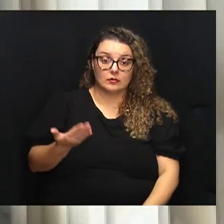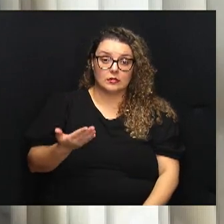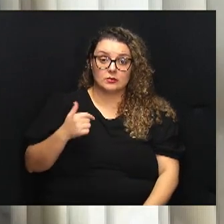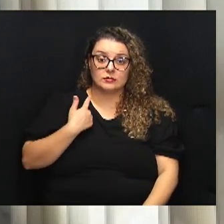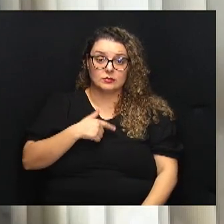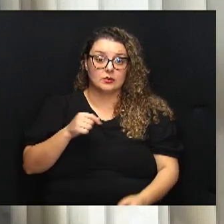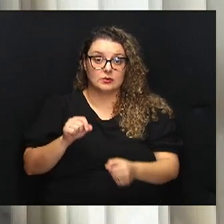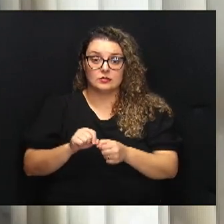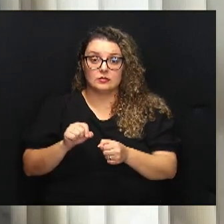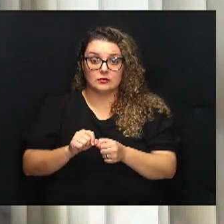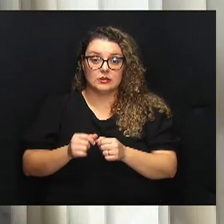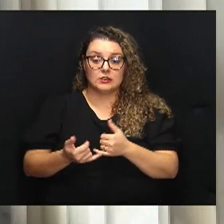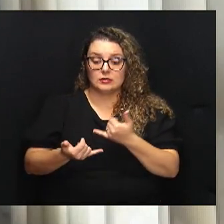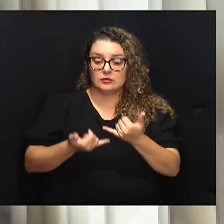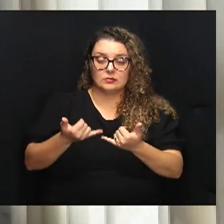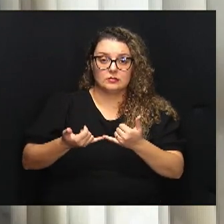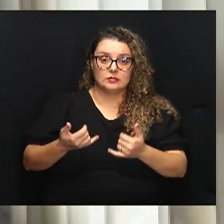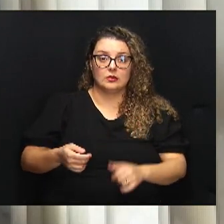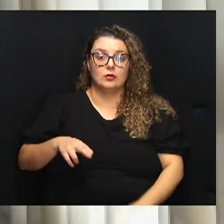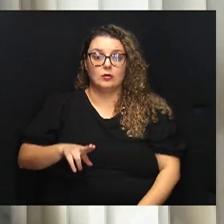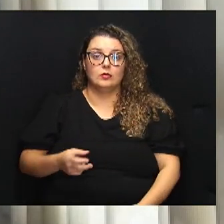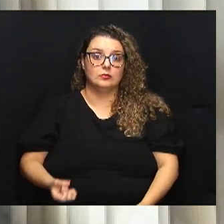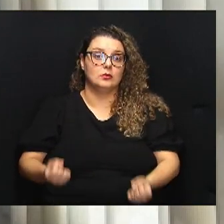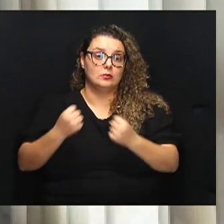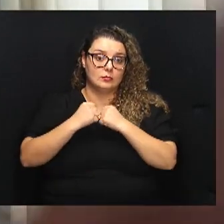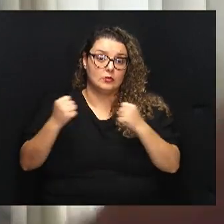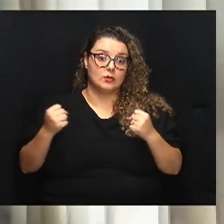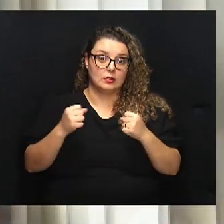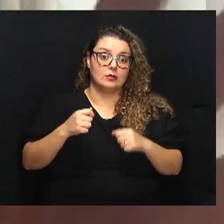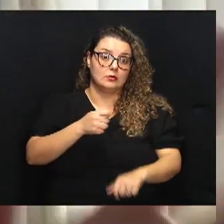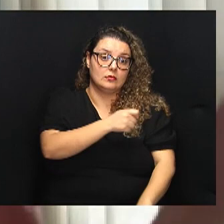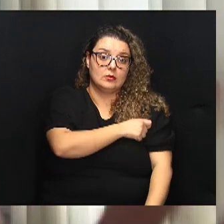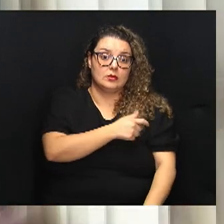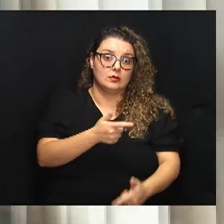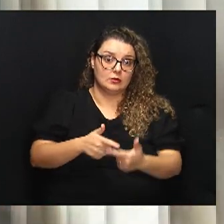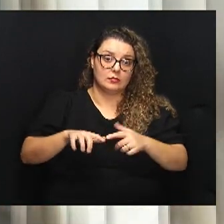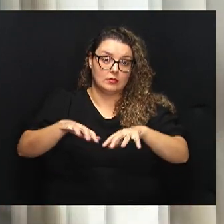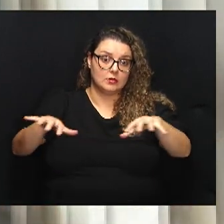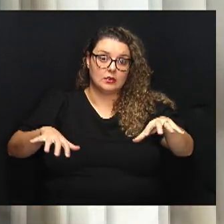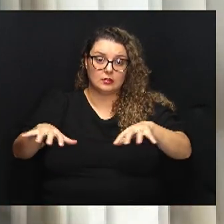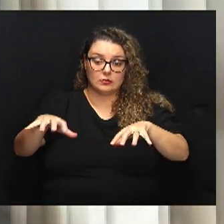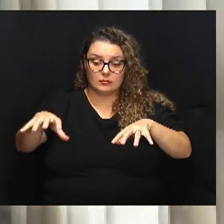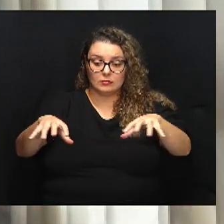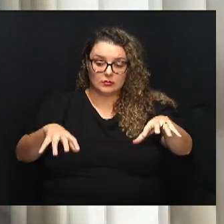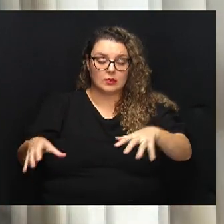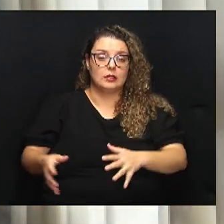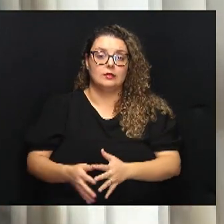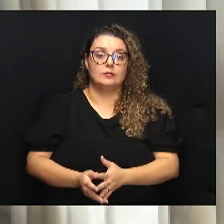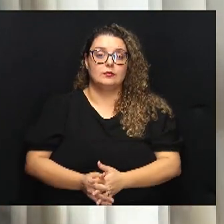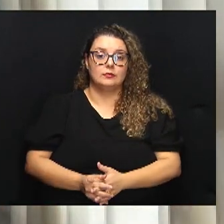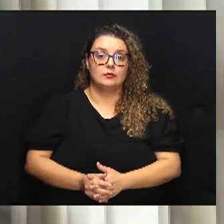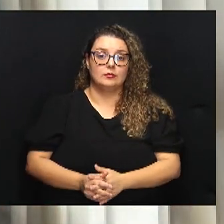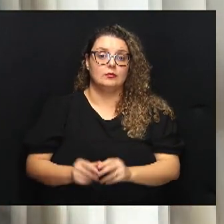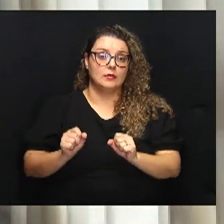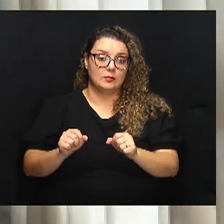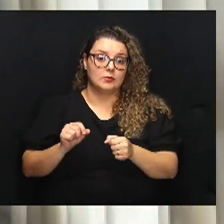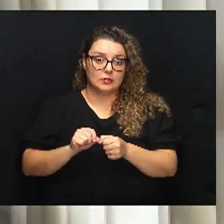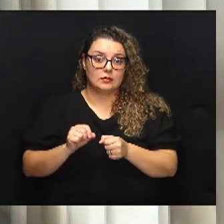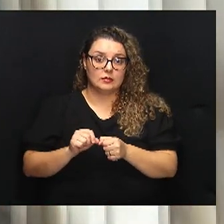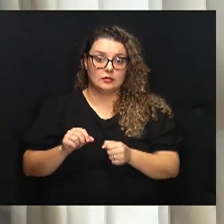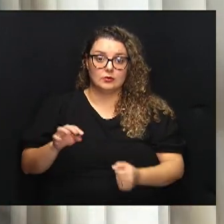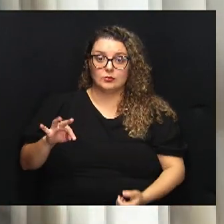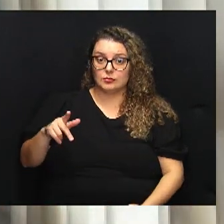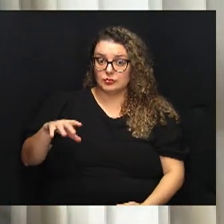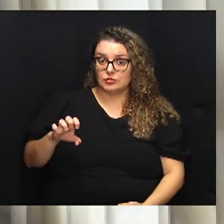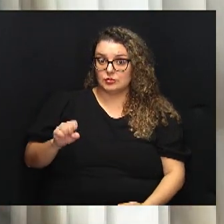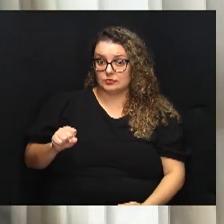fazer jogos ou na aula de educação física que tinha que dividir as turmas ou a equipe, né, para poder fazer os times de jogos,